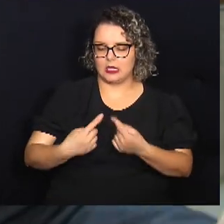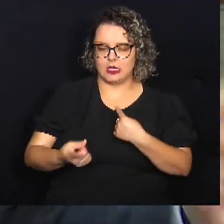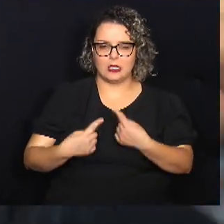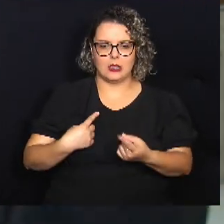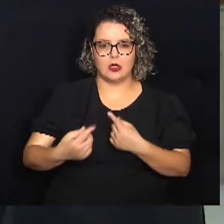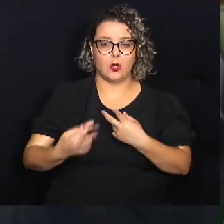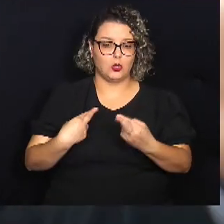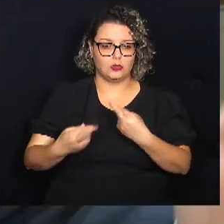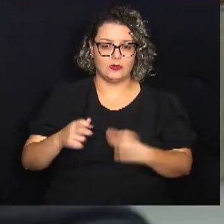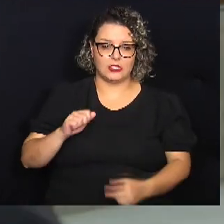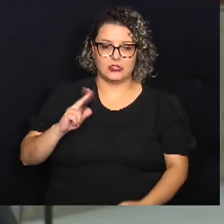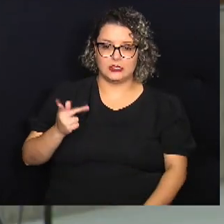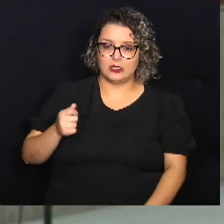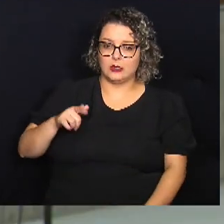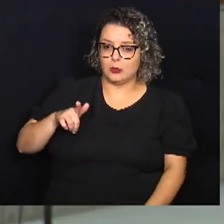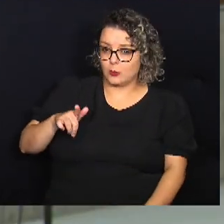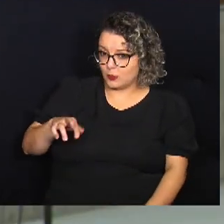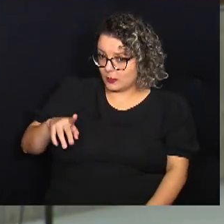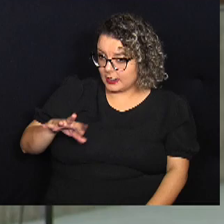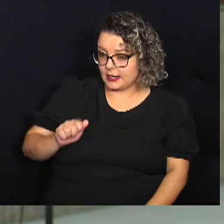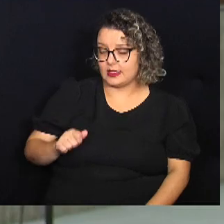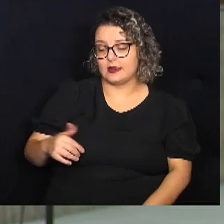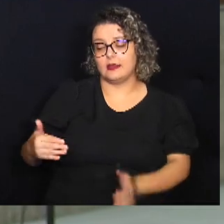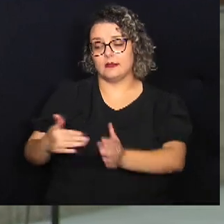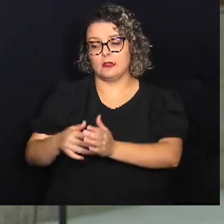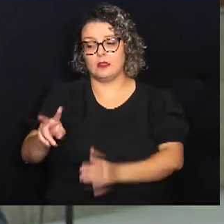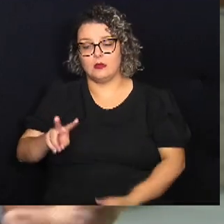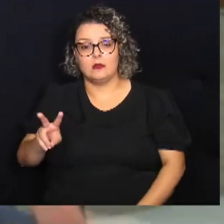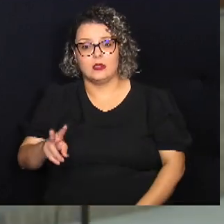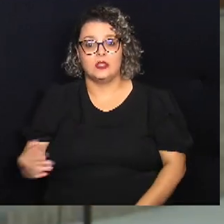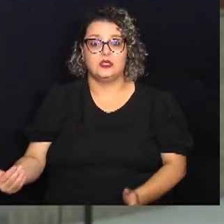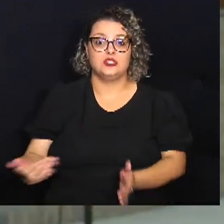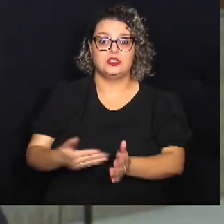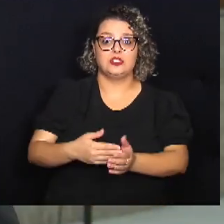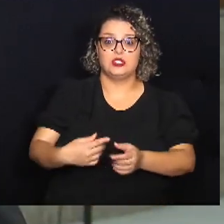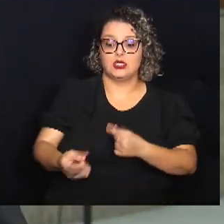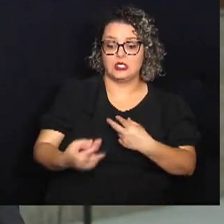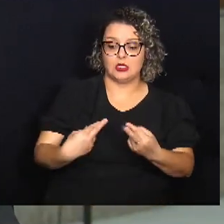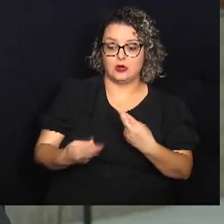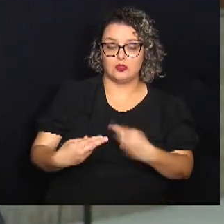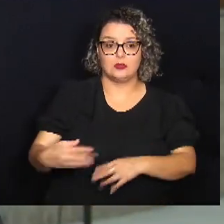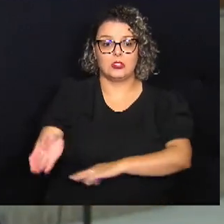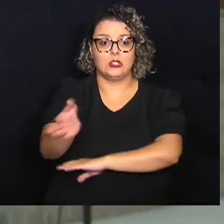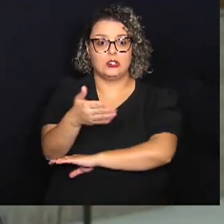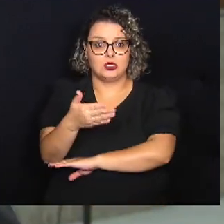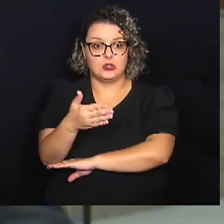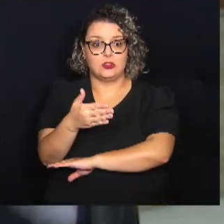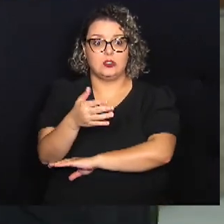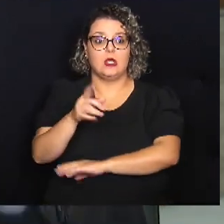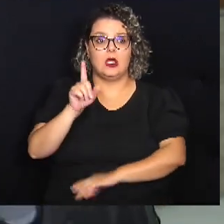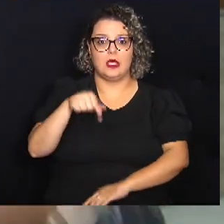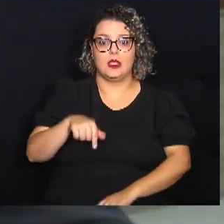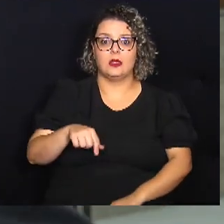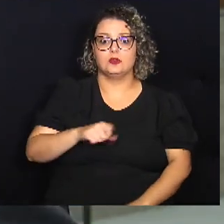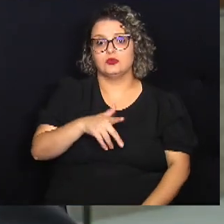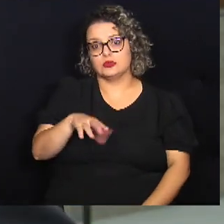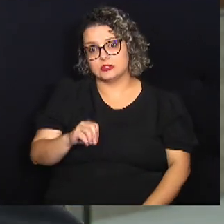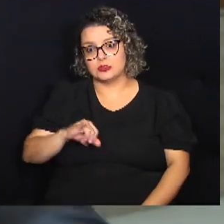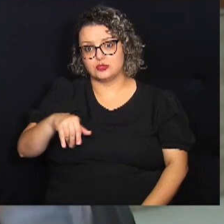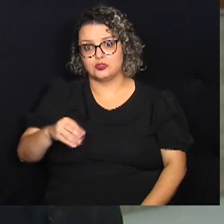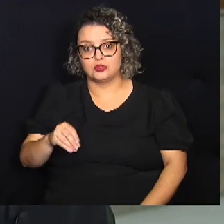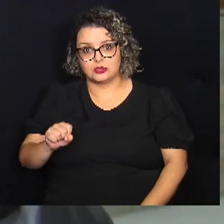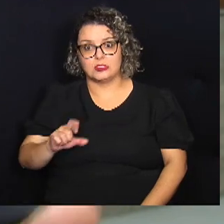divisa de Valinhos, até chegar na rodovia dos Bandeirantes, será compreendida pela região do São José. E depois